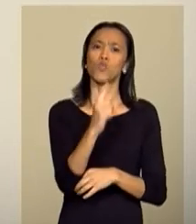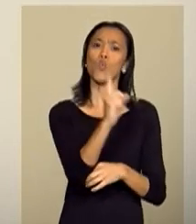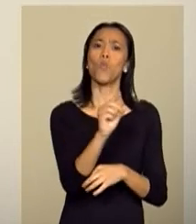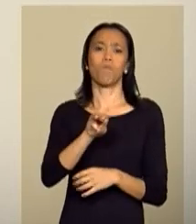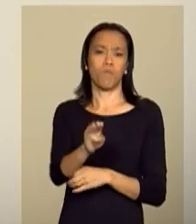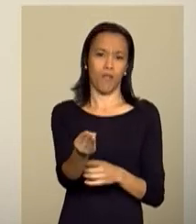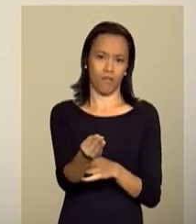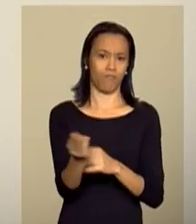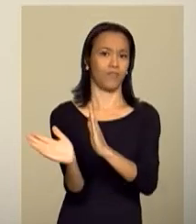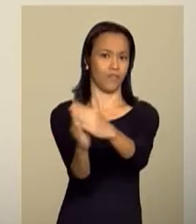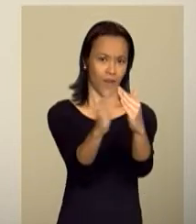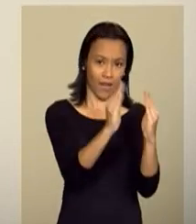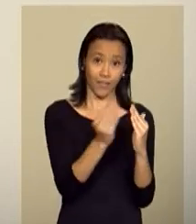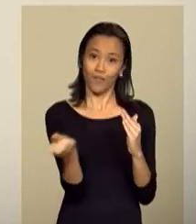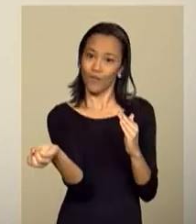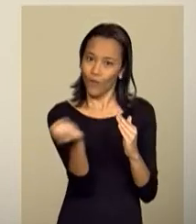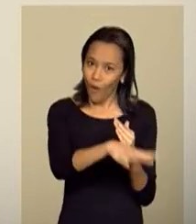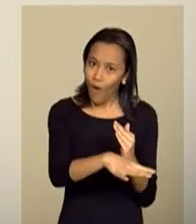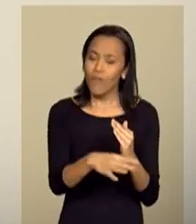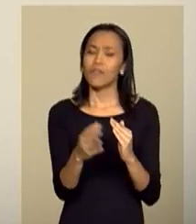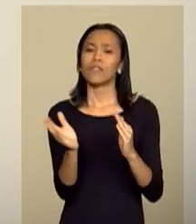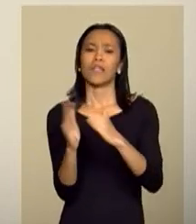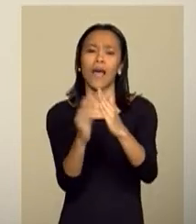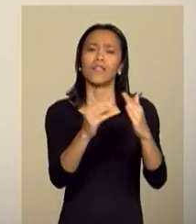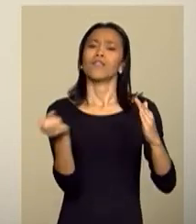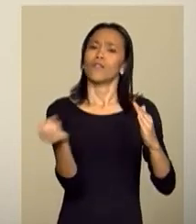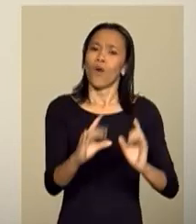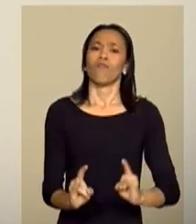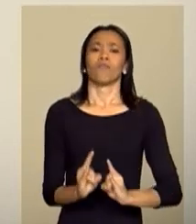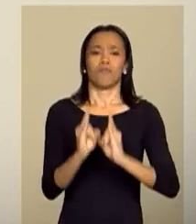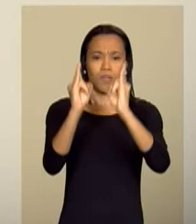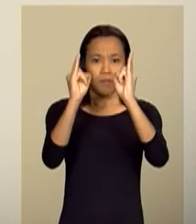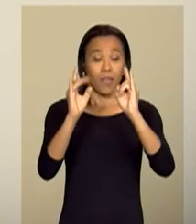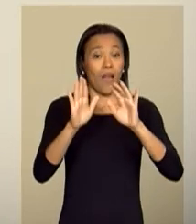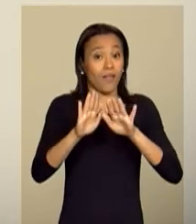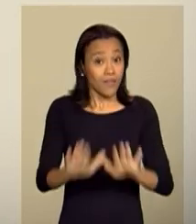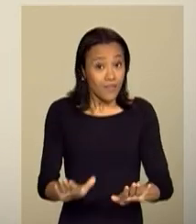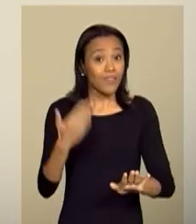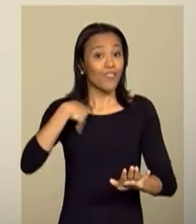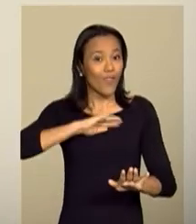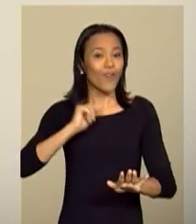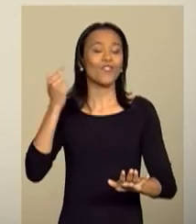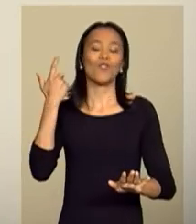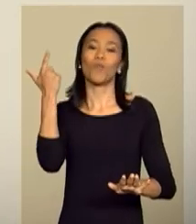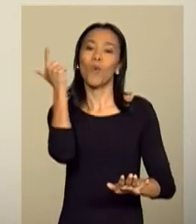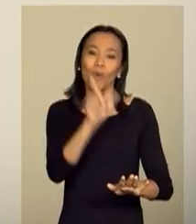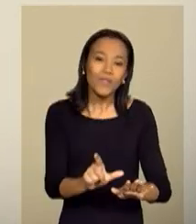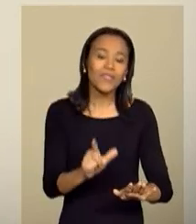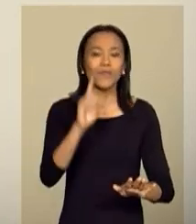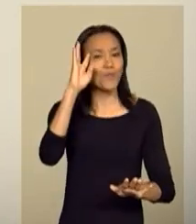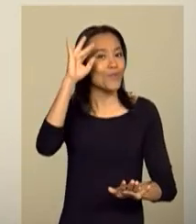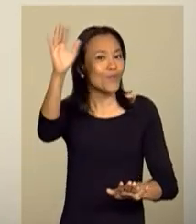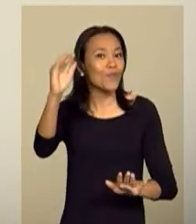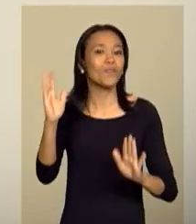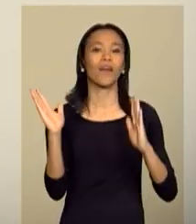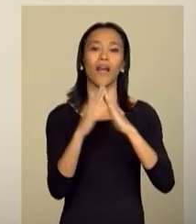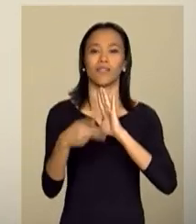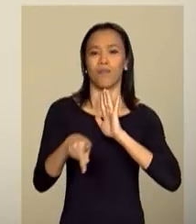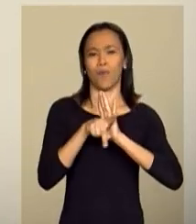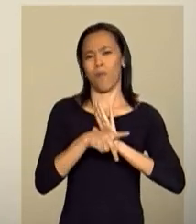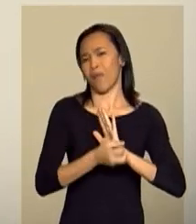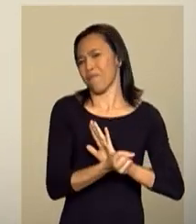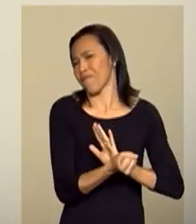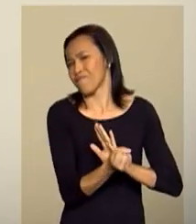casas de novas casas novos apartamentos assim estamos realizando o sonho da casa própria para